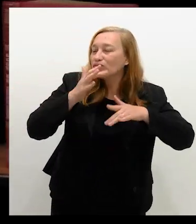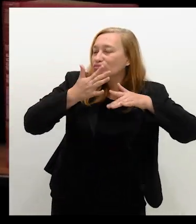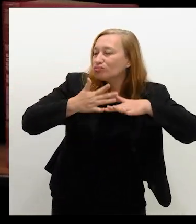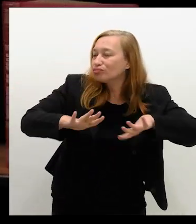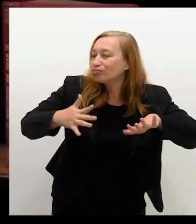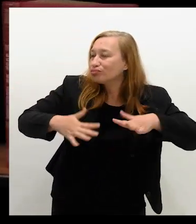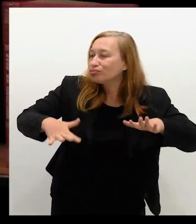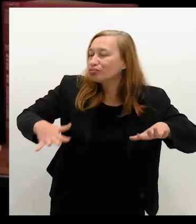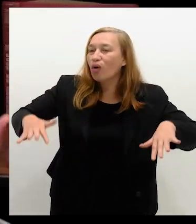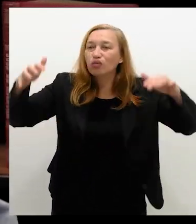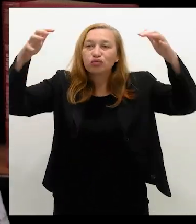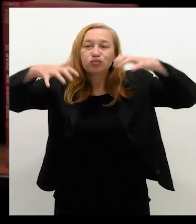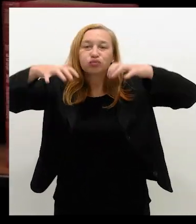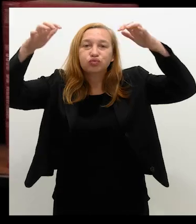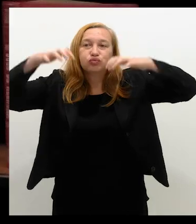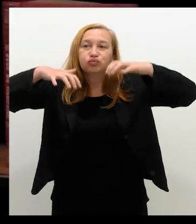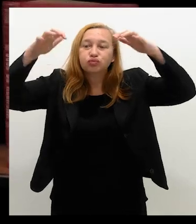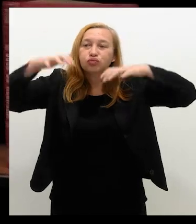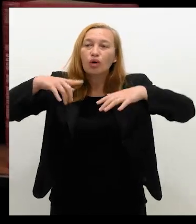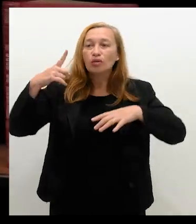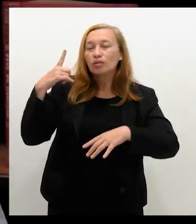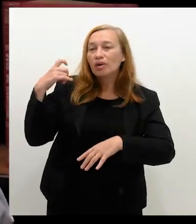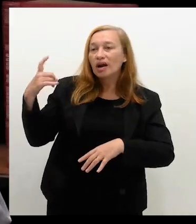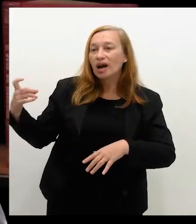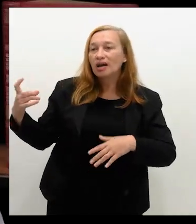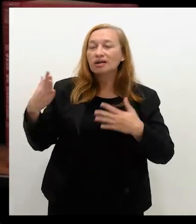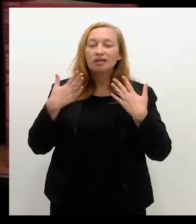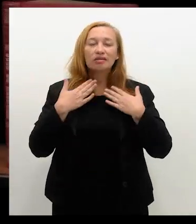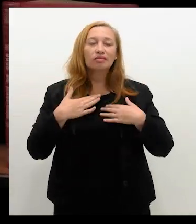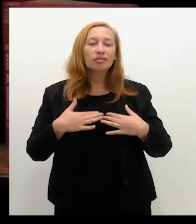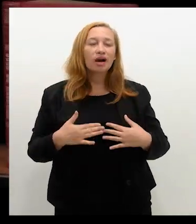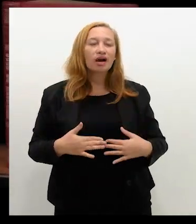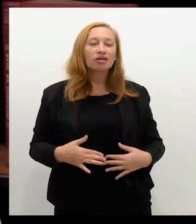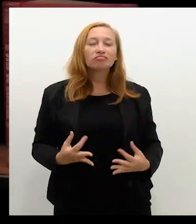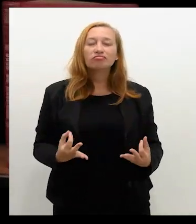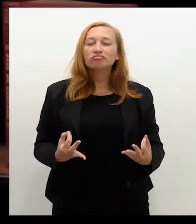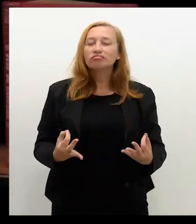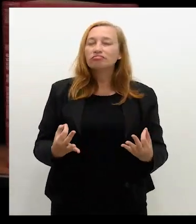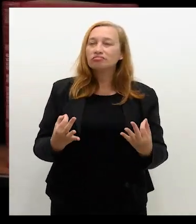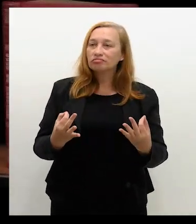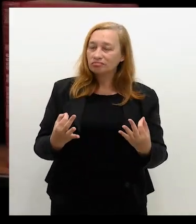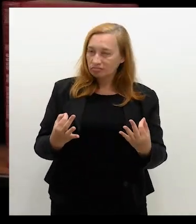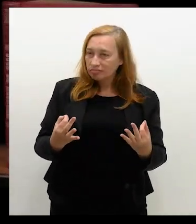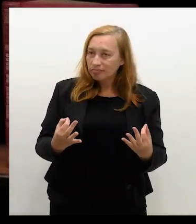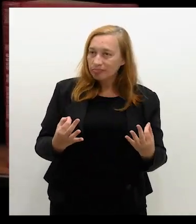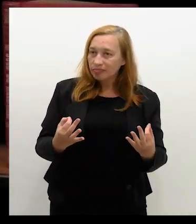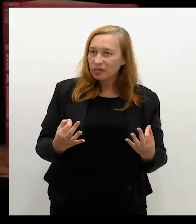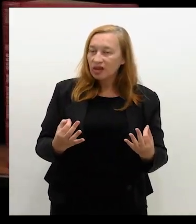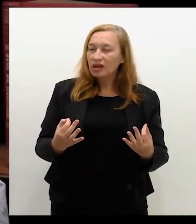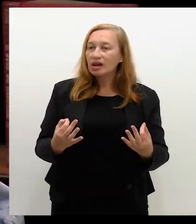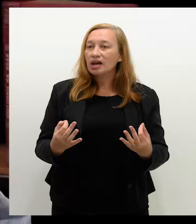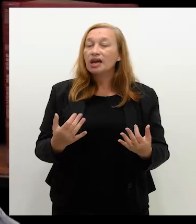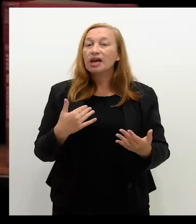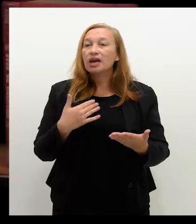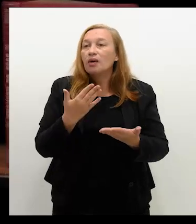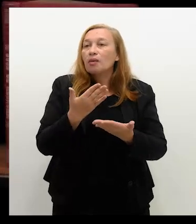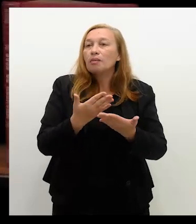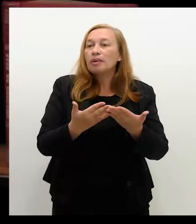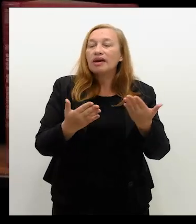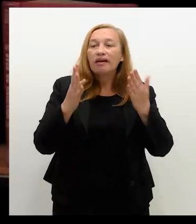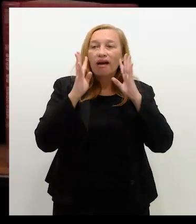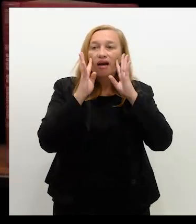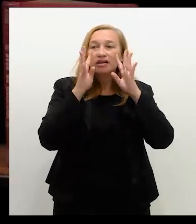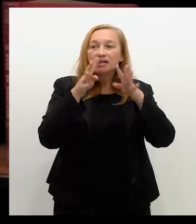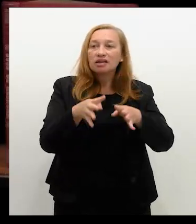chuva, porque são ruídos que são baixos, são ruídos relaxantes, mas eles vão mascarar o meu zumbido. Eles vão fazer com que eu perca a